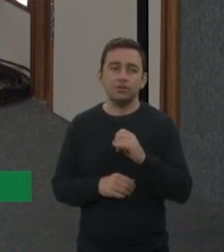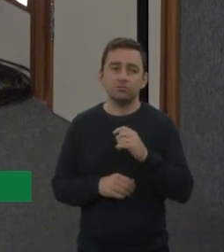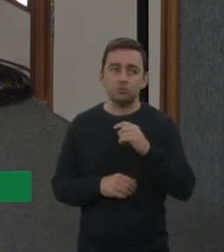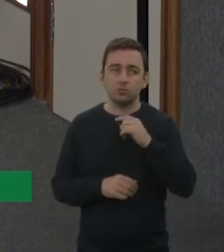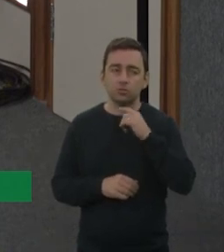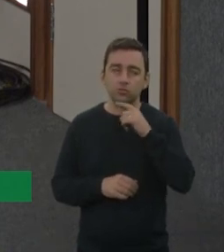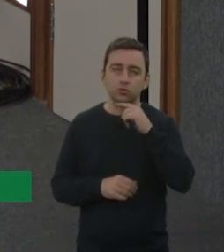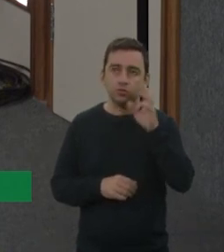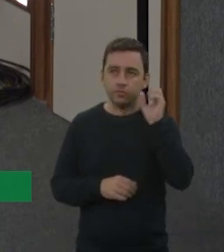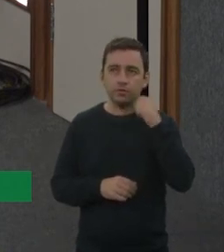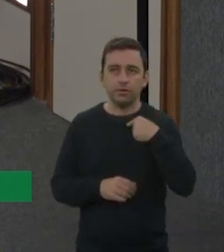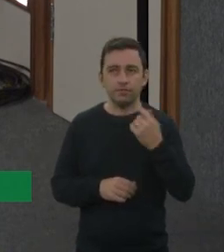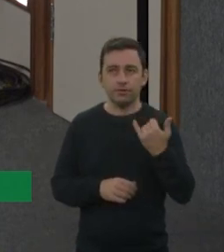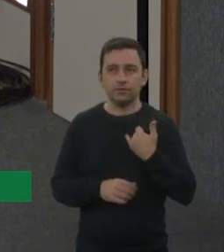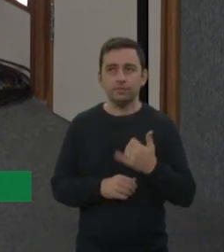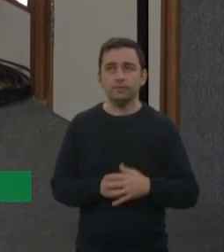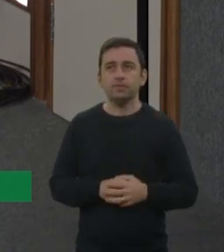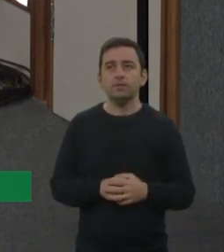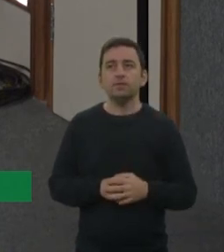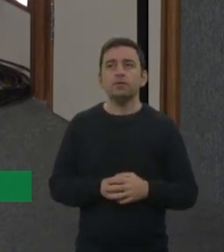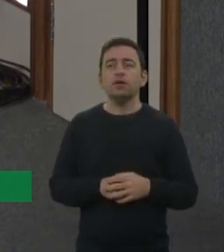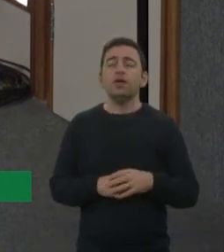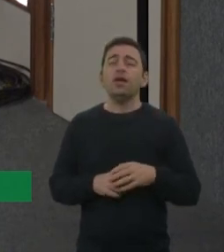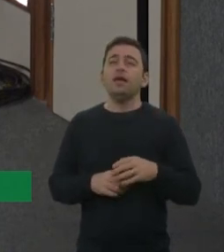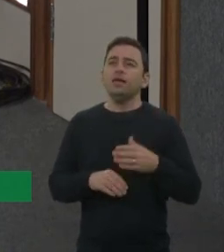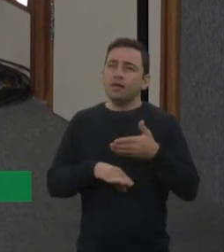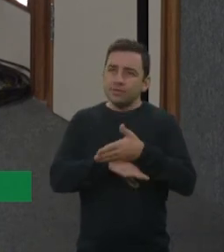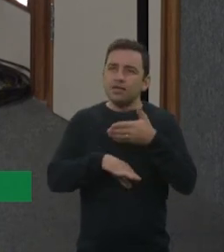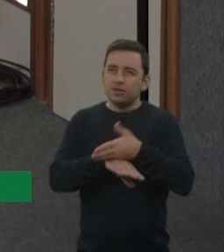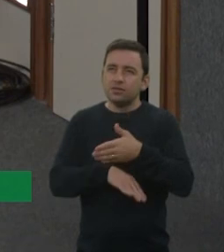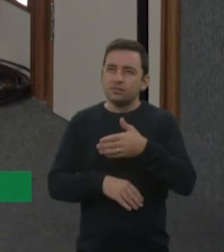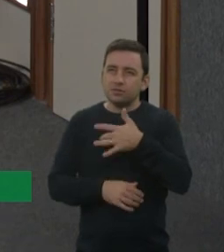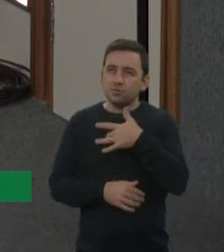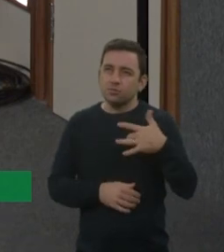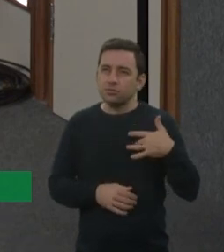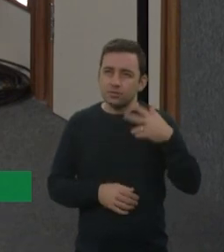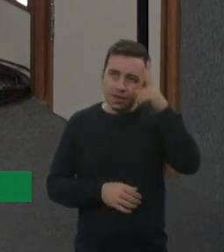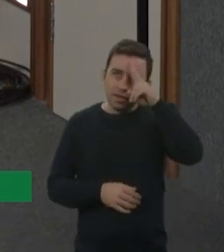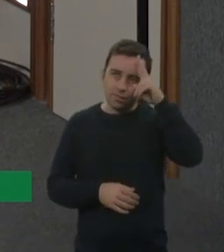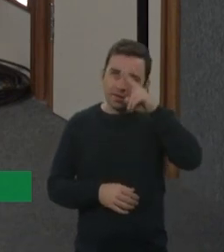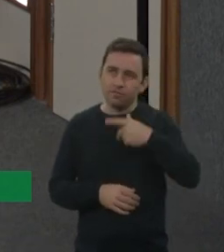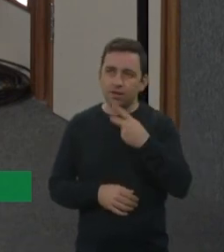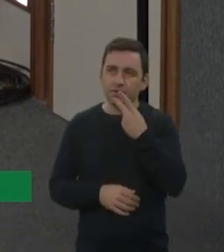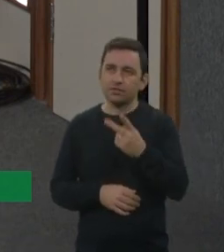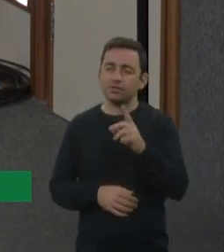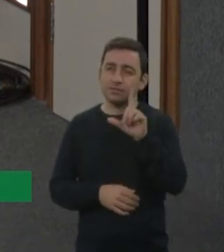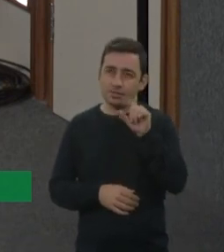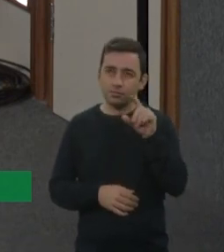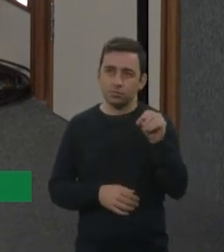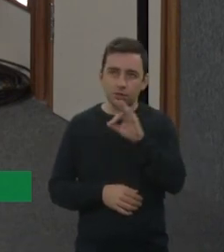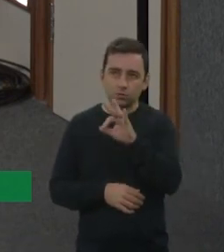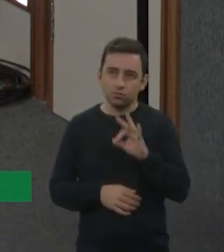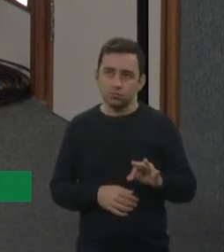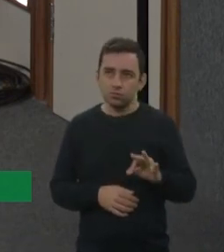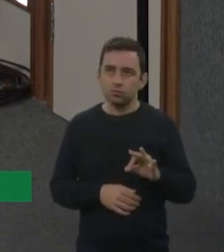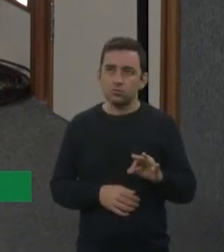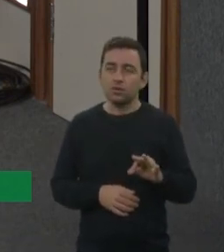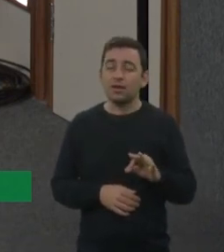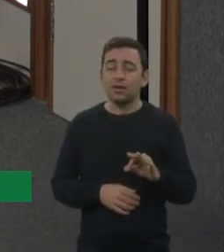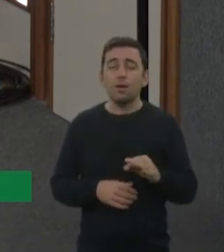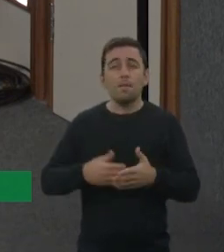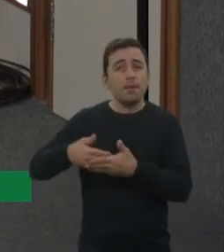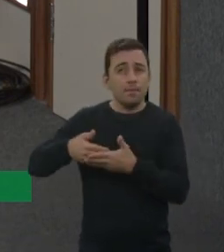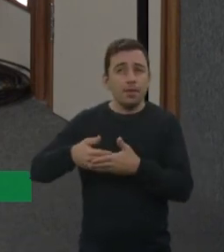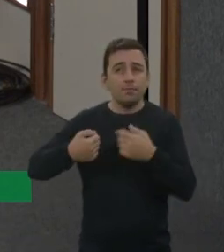E o acesso à saúde, lembra que eu disse que a gente tem 100% de cobertura, mas a gente precisa garantir que esses bebês cheguem na